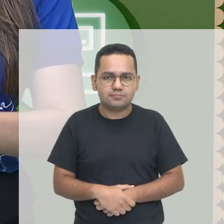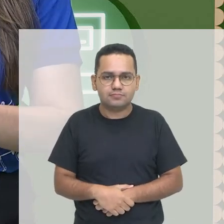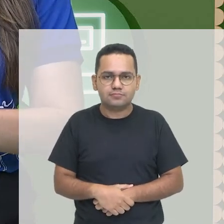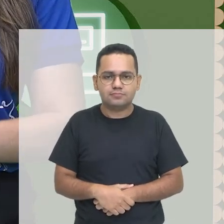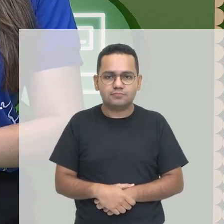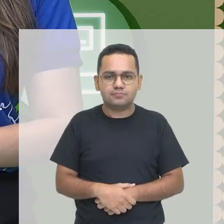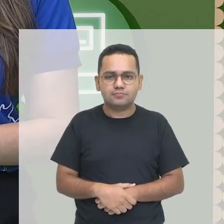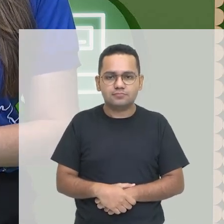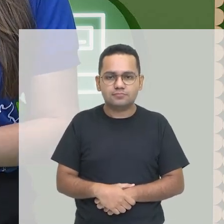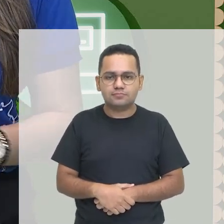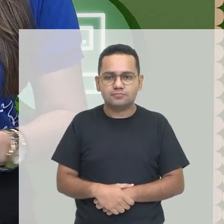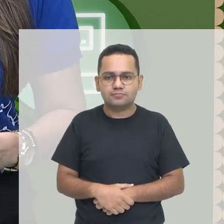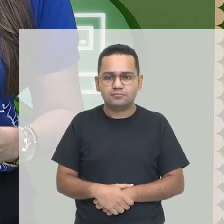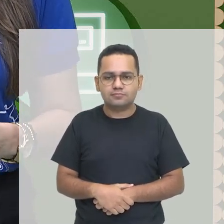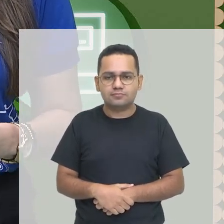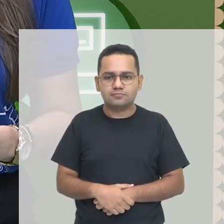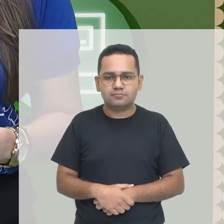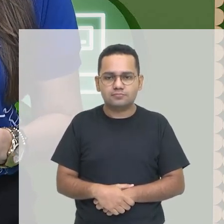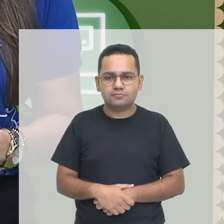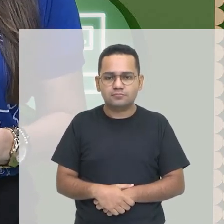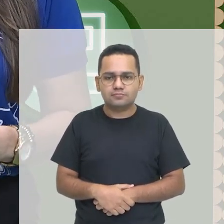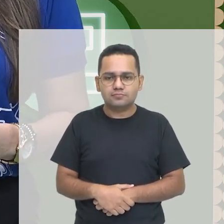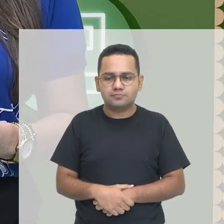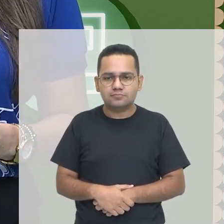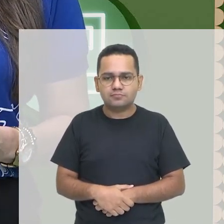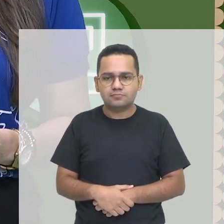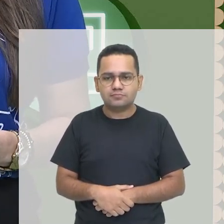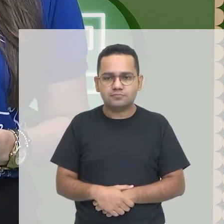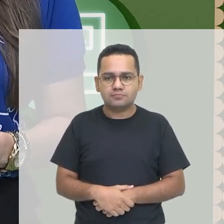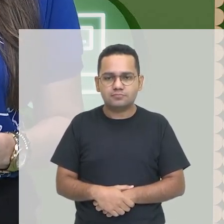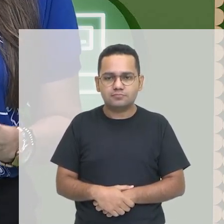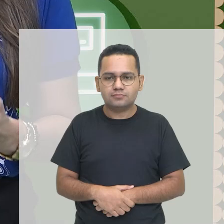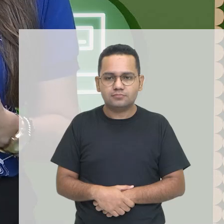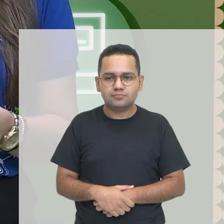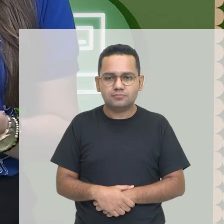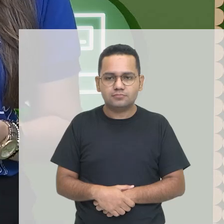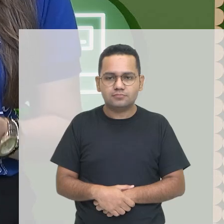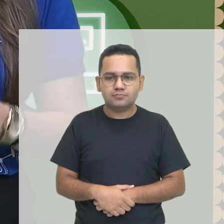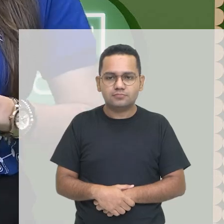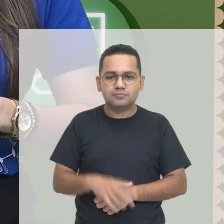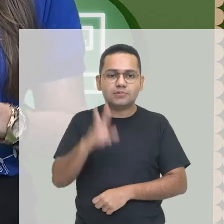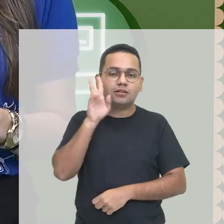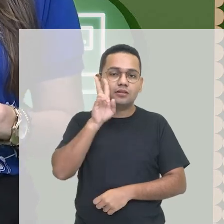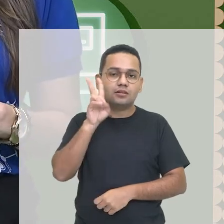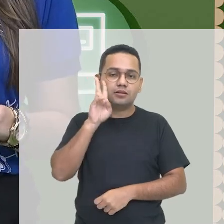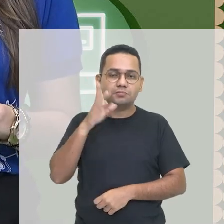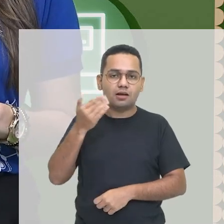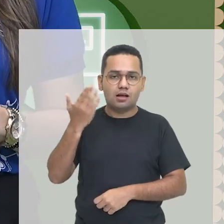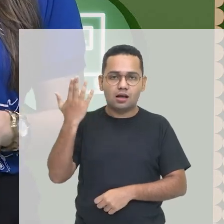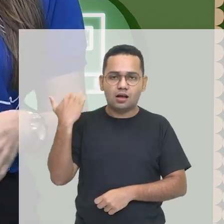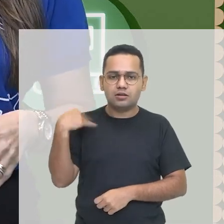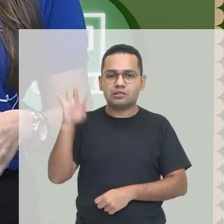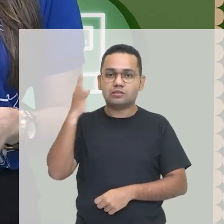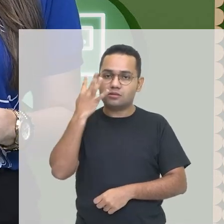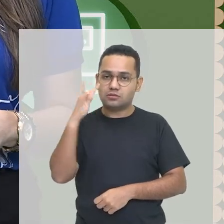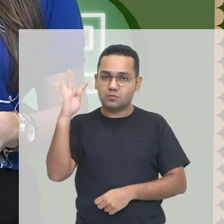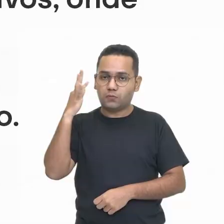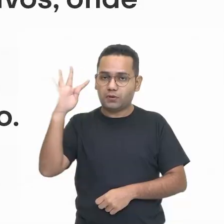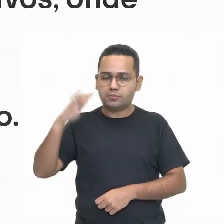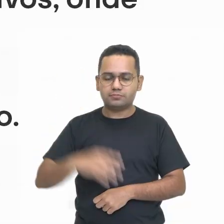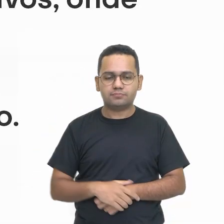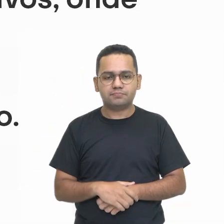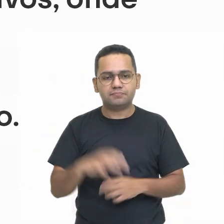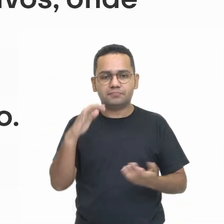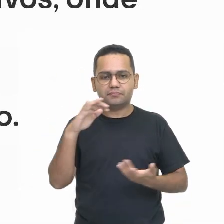ser autotrófico, a gente volta para as hipóteses heterotróficas e autotróficas. Então,